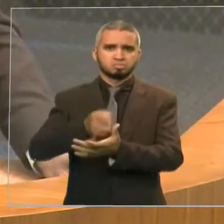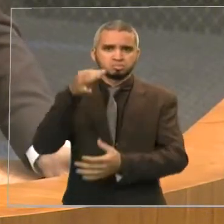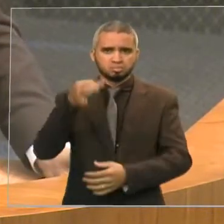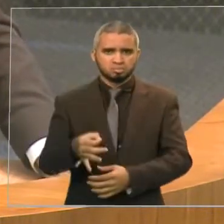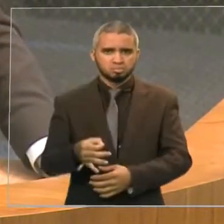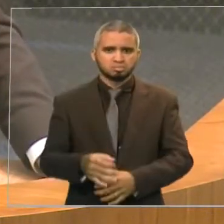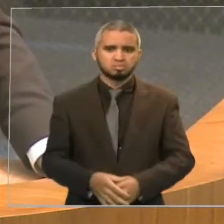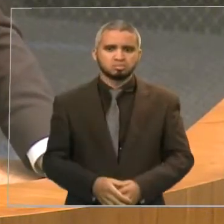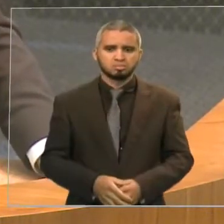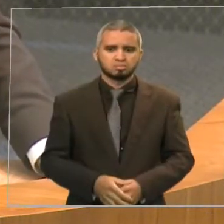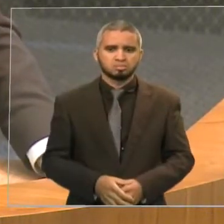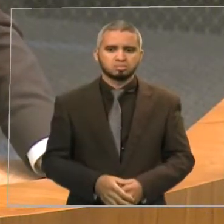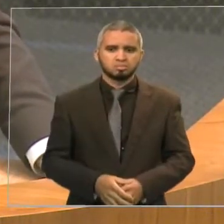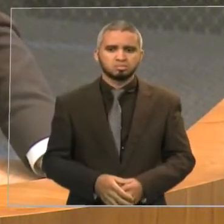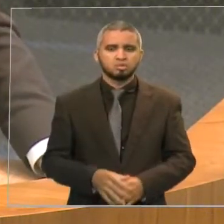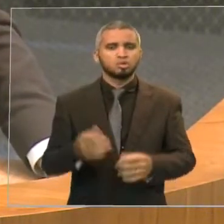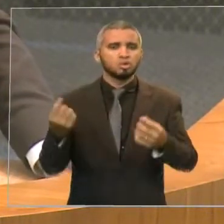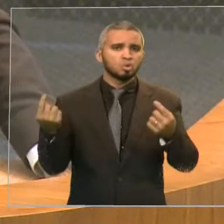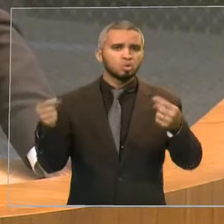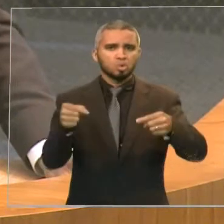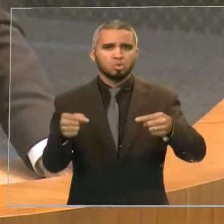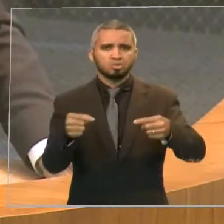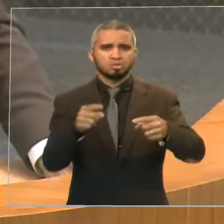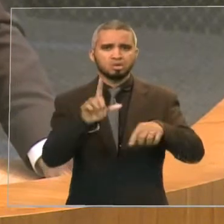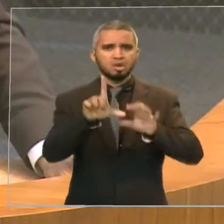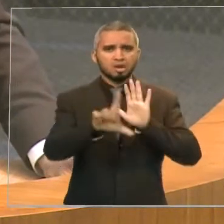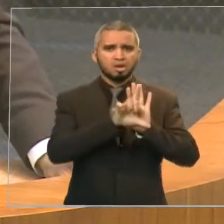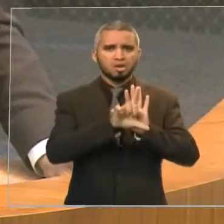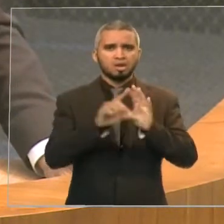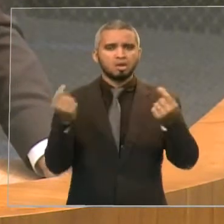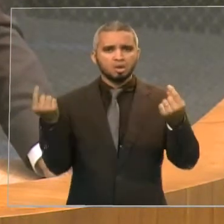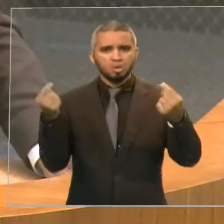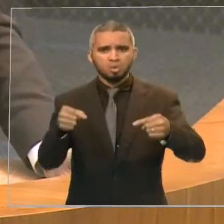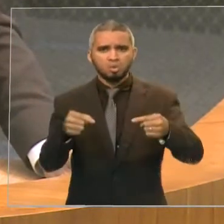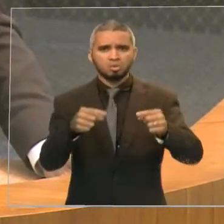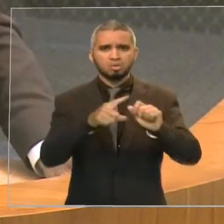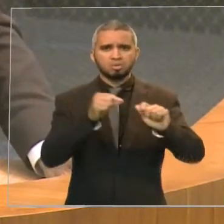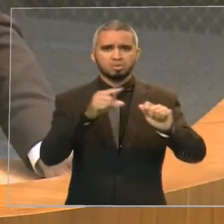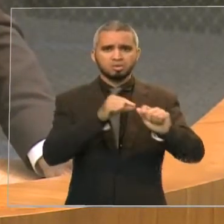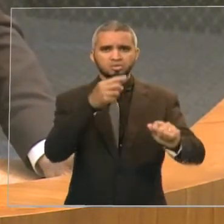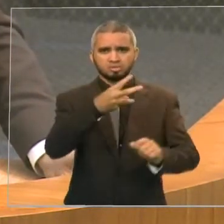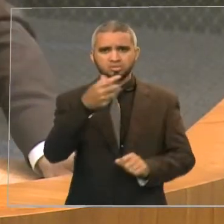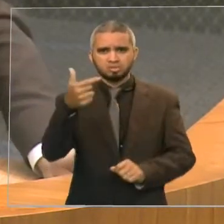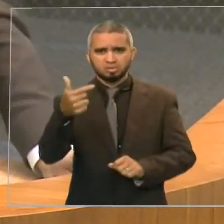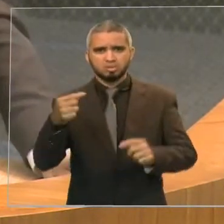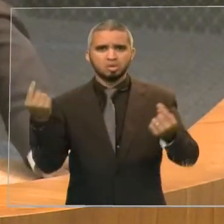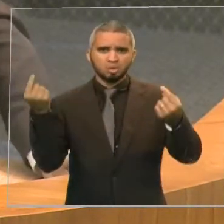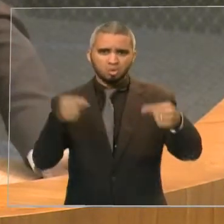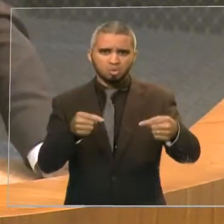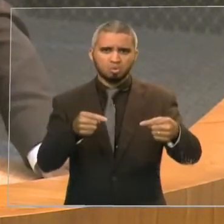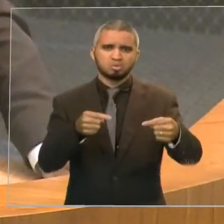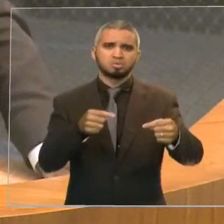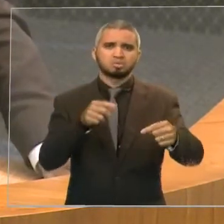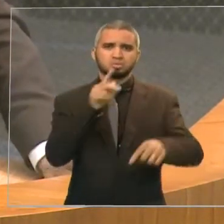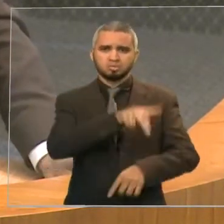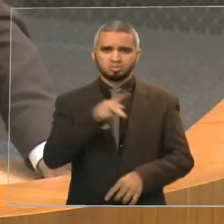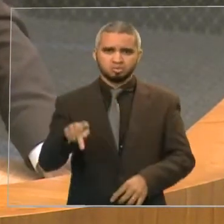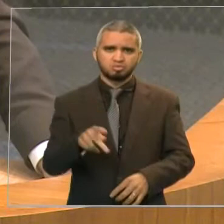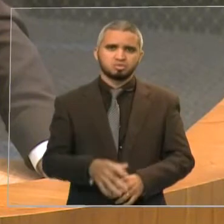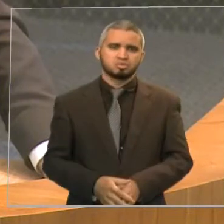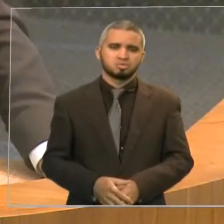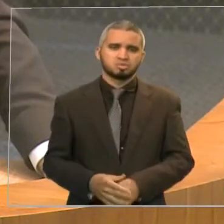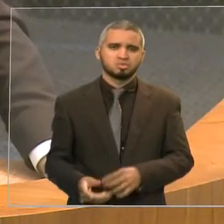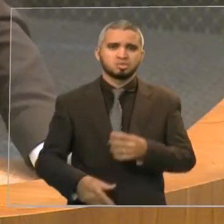que é contra uma lei, que é contra o artigo 32, que é contra os professores.